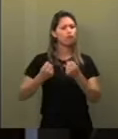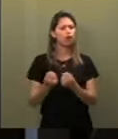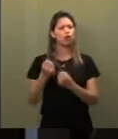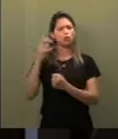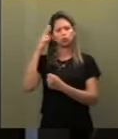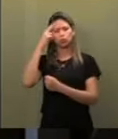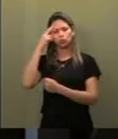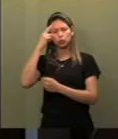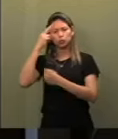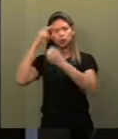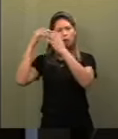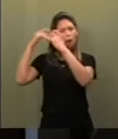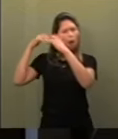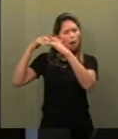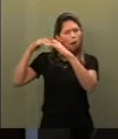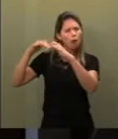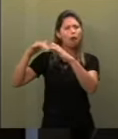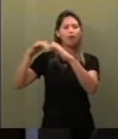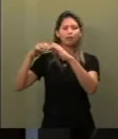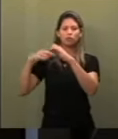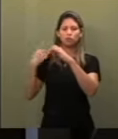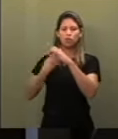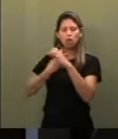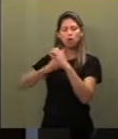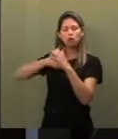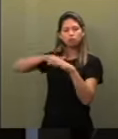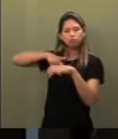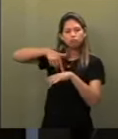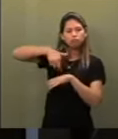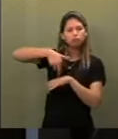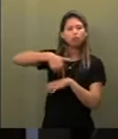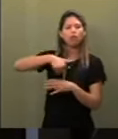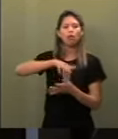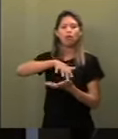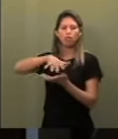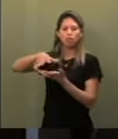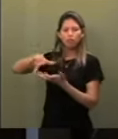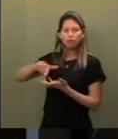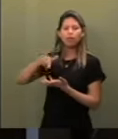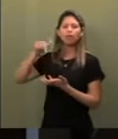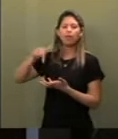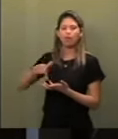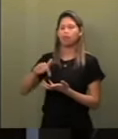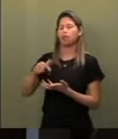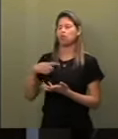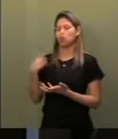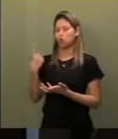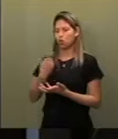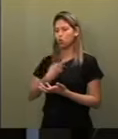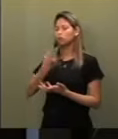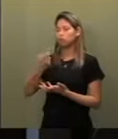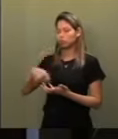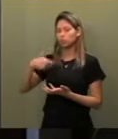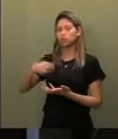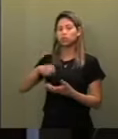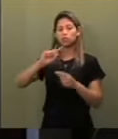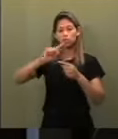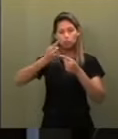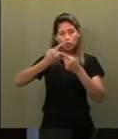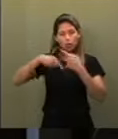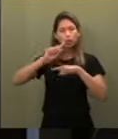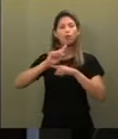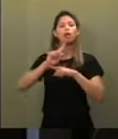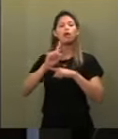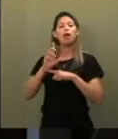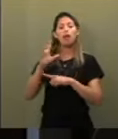na nossa jornada pela terra. Nós estamos aqui para evoluir, estamos aqui para amar, para